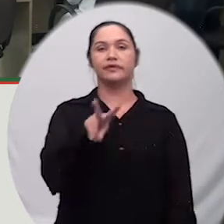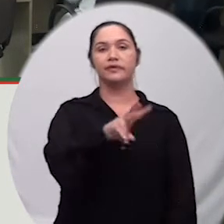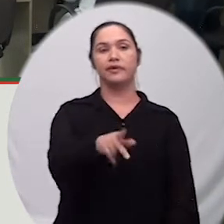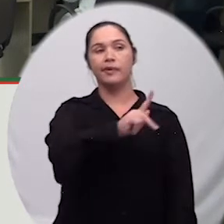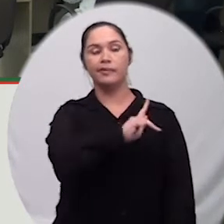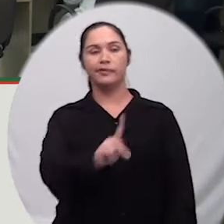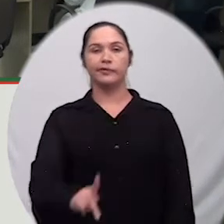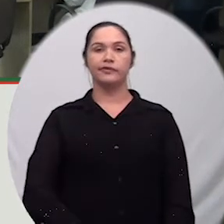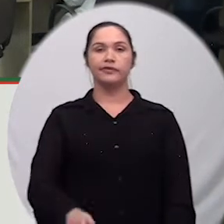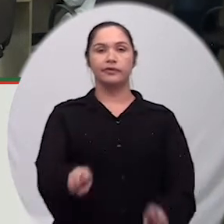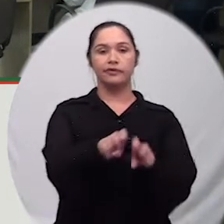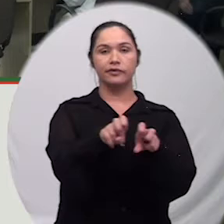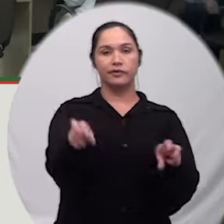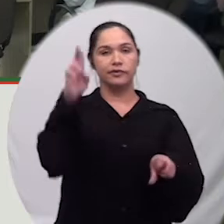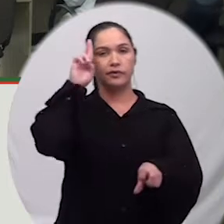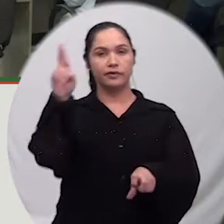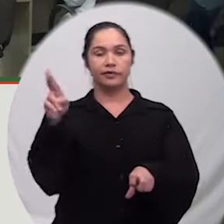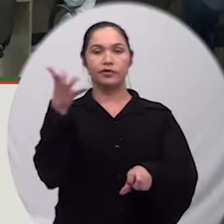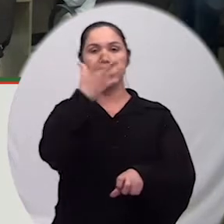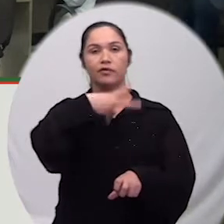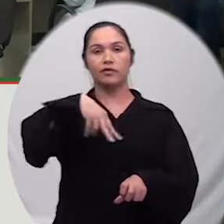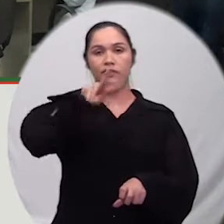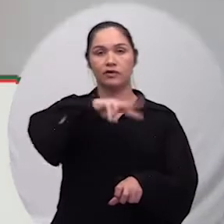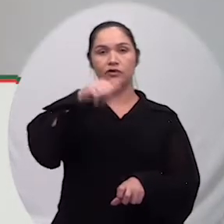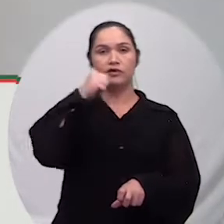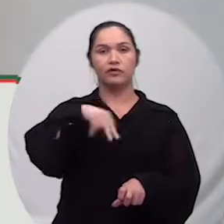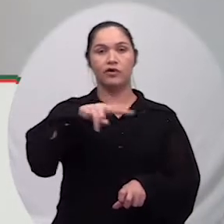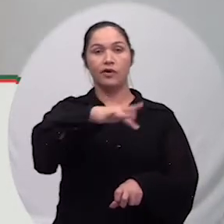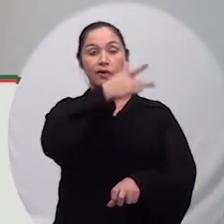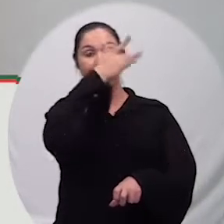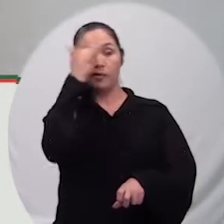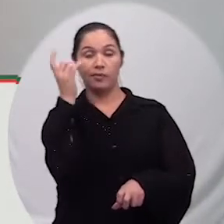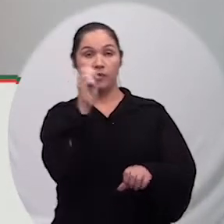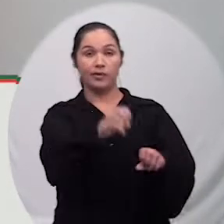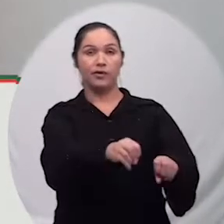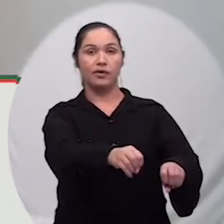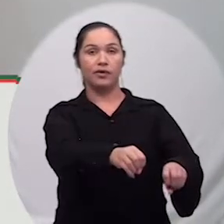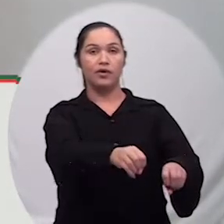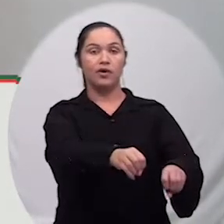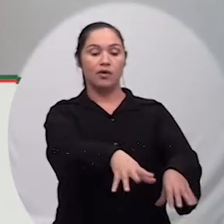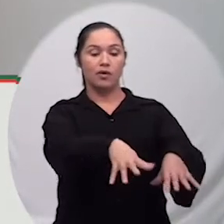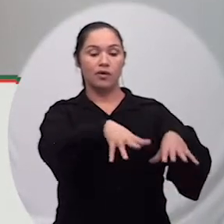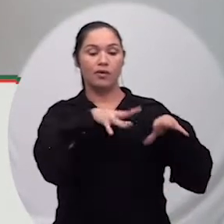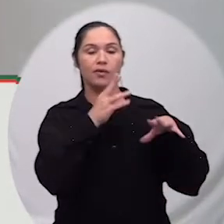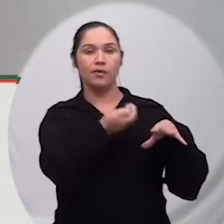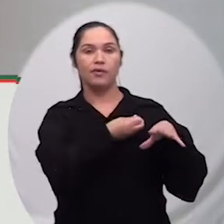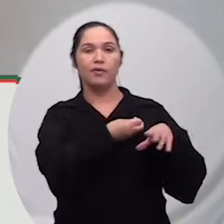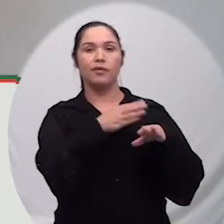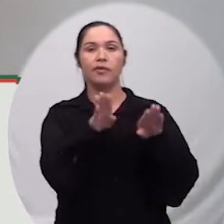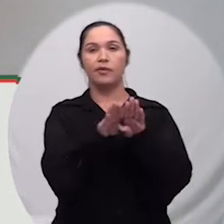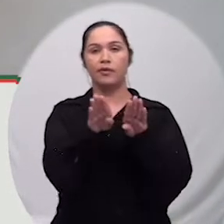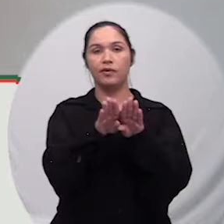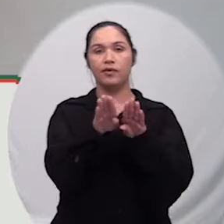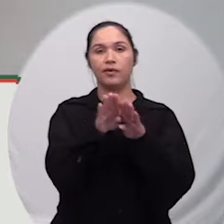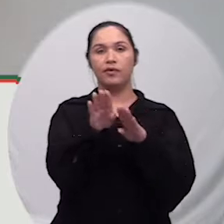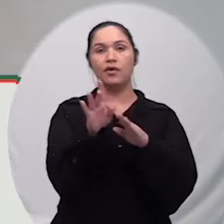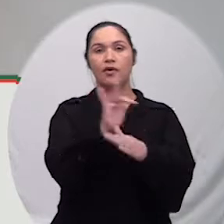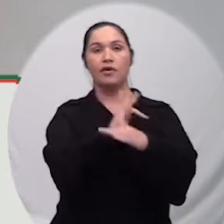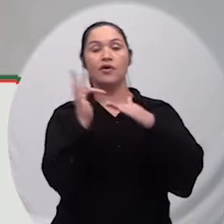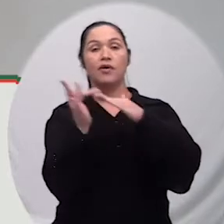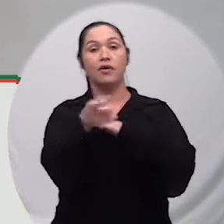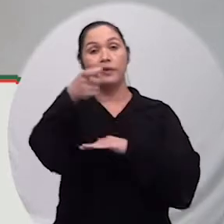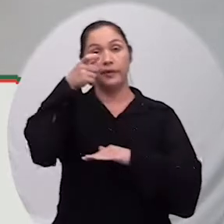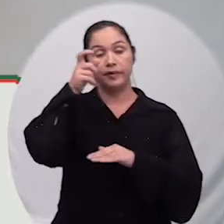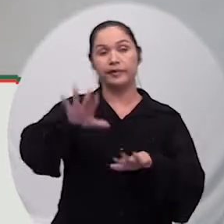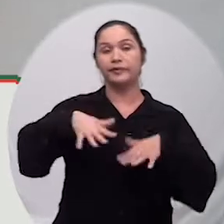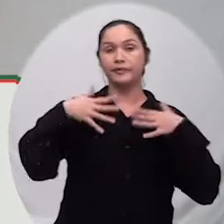senhor presidente, mesa, vereadoras, público que nos assiste, pelas galerias dessa casa, também pelas mídias sociais. Bom,